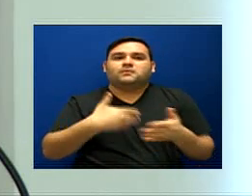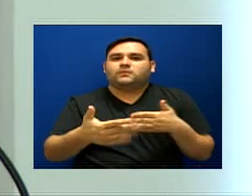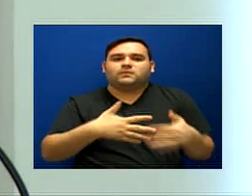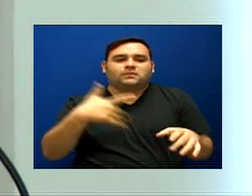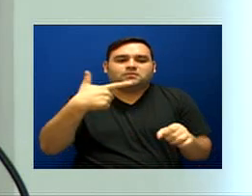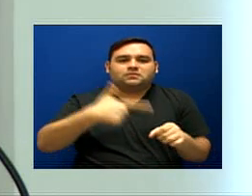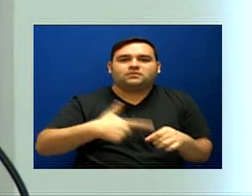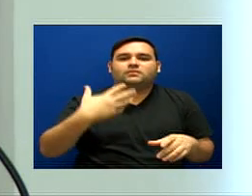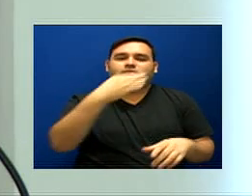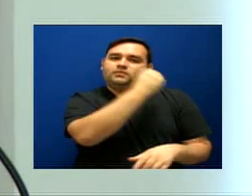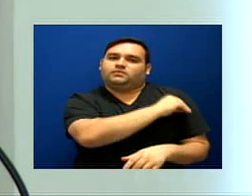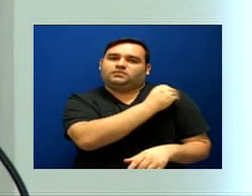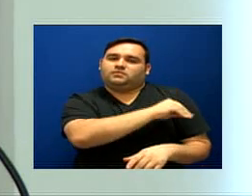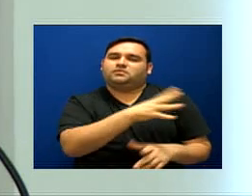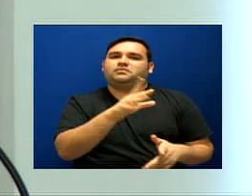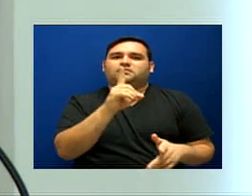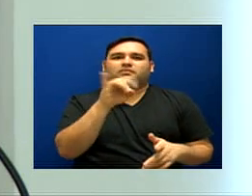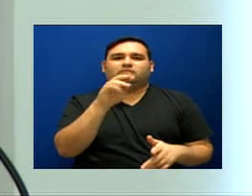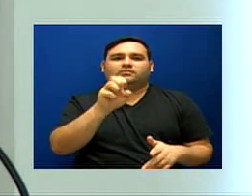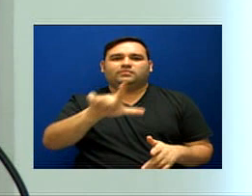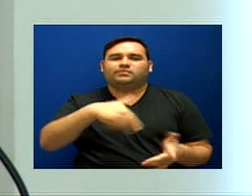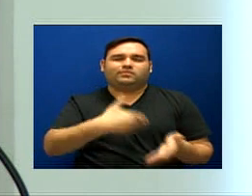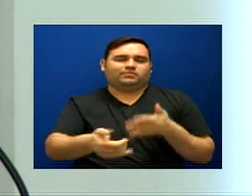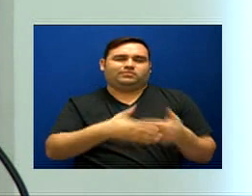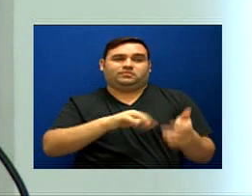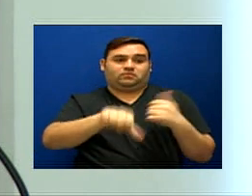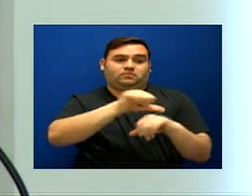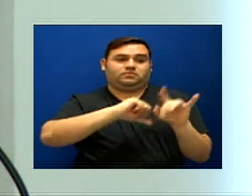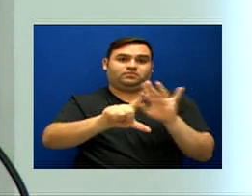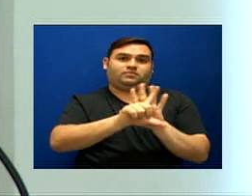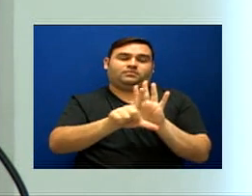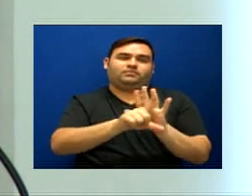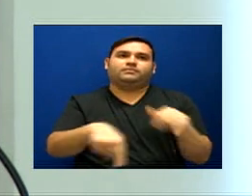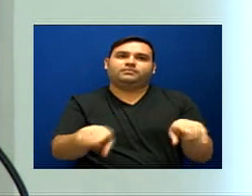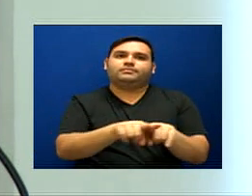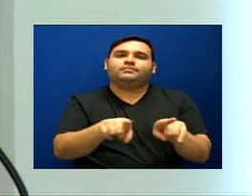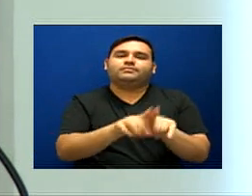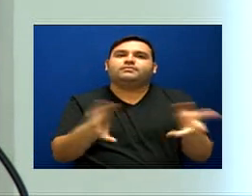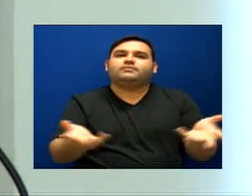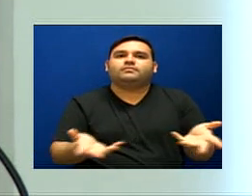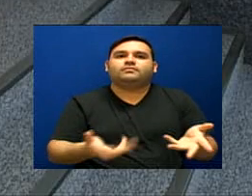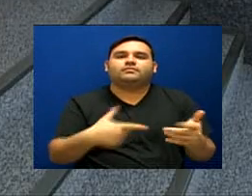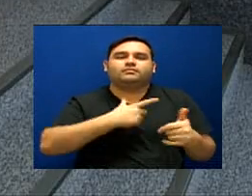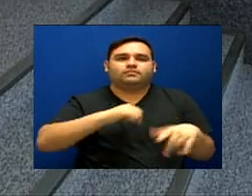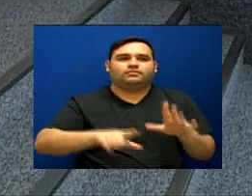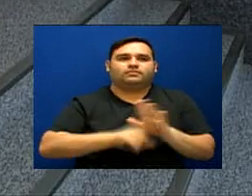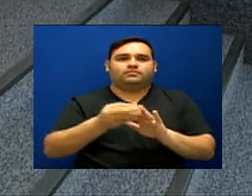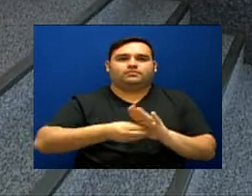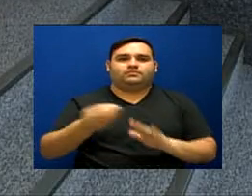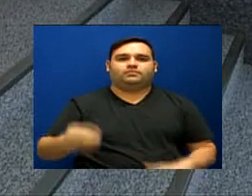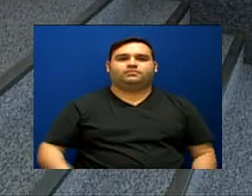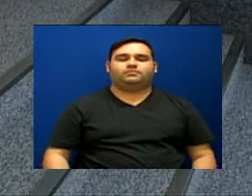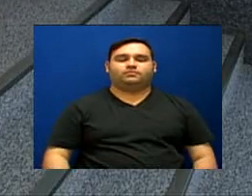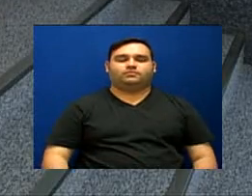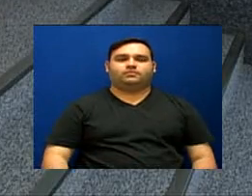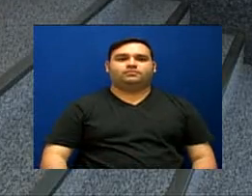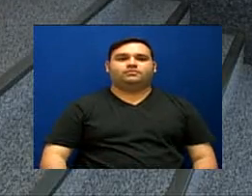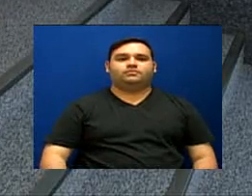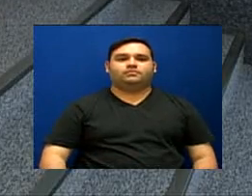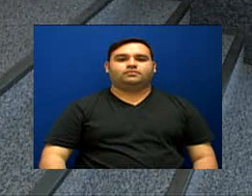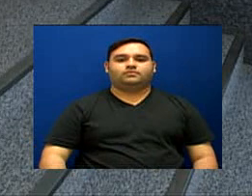combustível. Então, é só uma correção no texto da lei antiga orgânica. Peço que abra o painel para a votação das emendas.